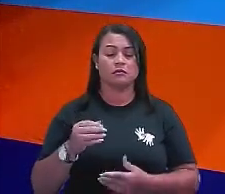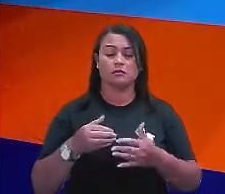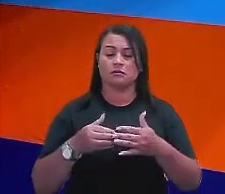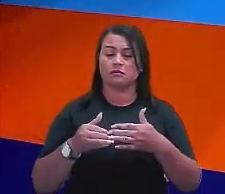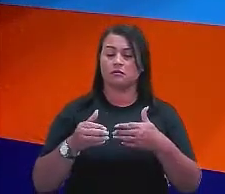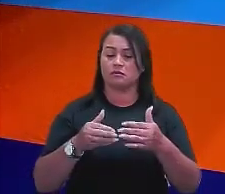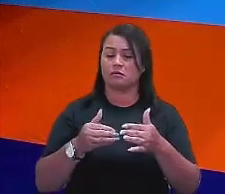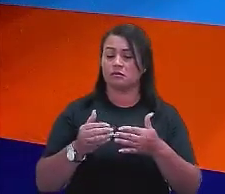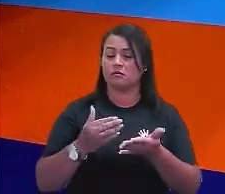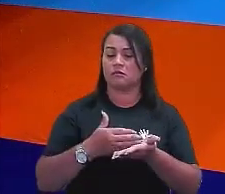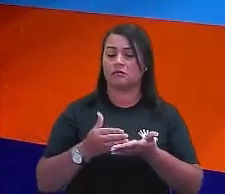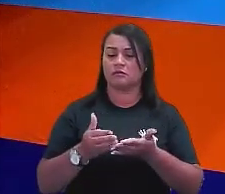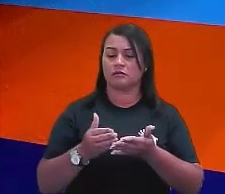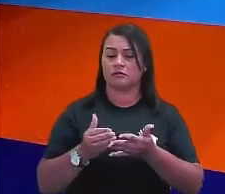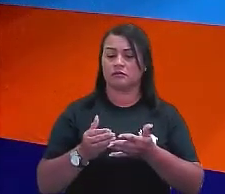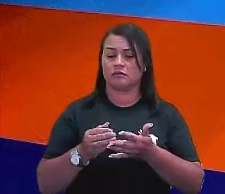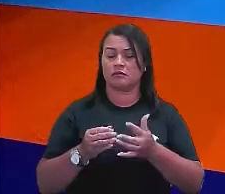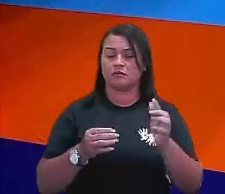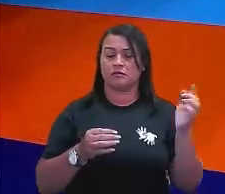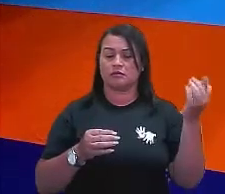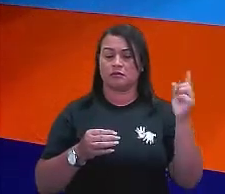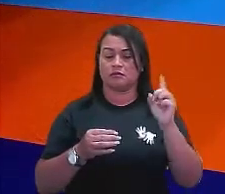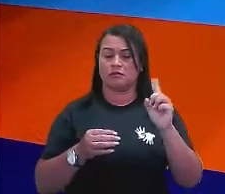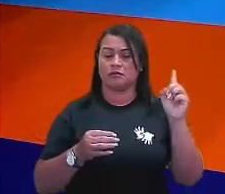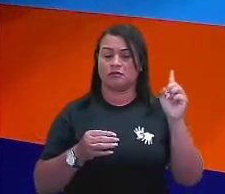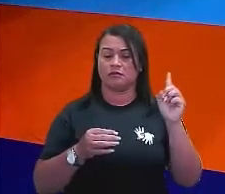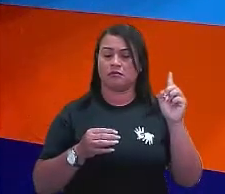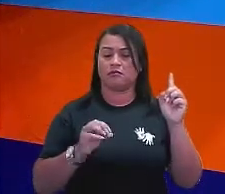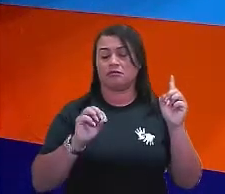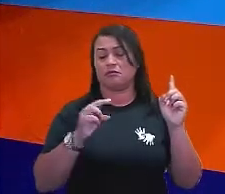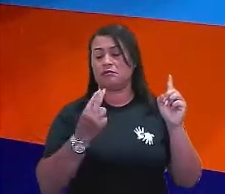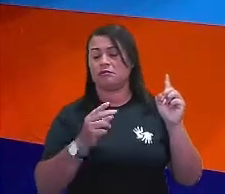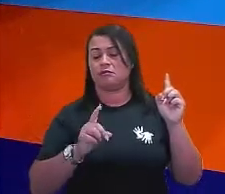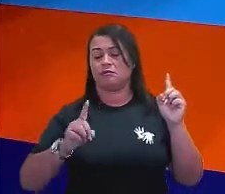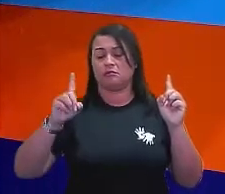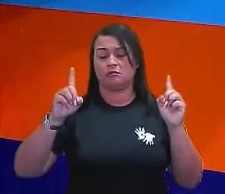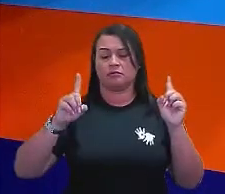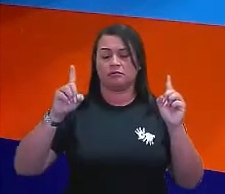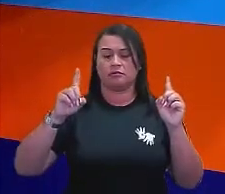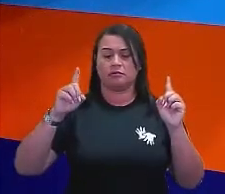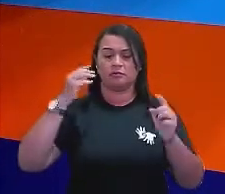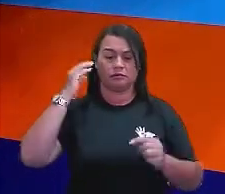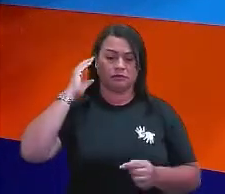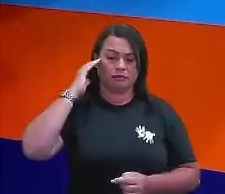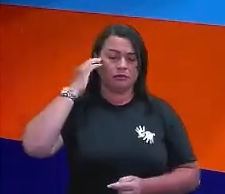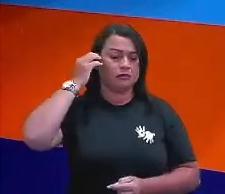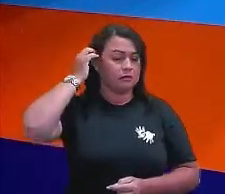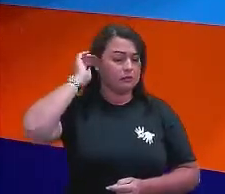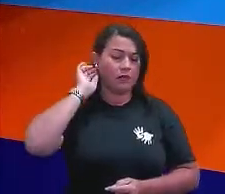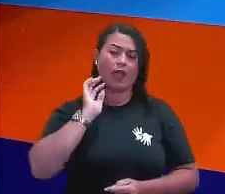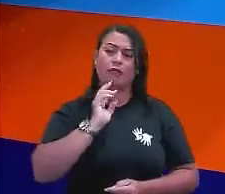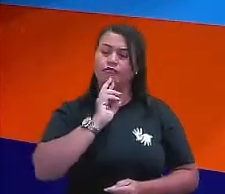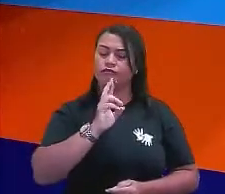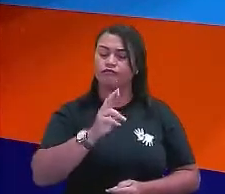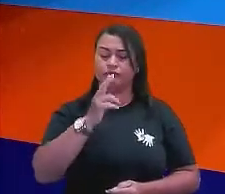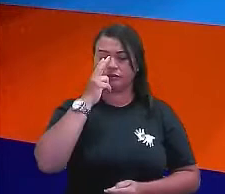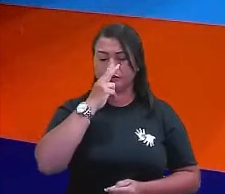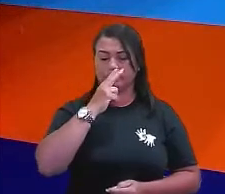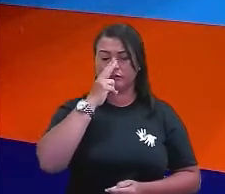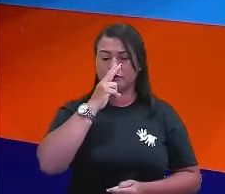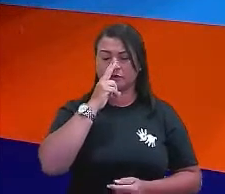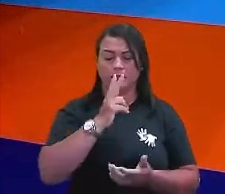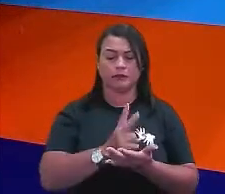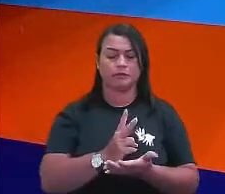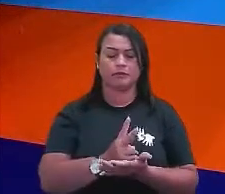faz eu começar aqui pelo esse início, ou eu começar a continha aqui pelo final. O resultado vai dar a